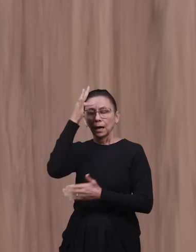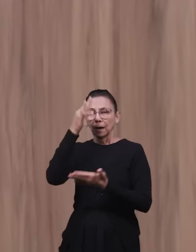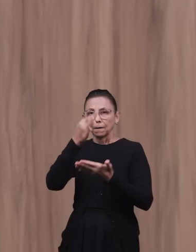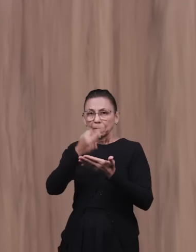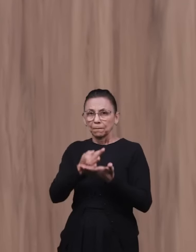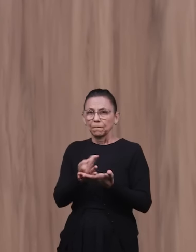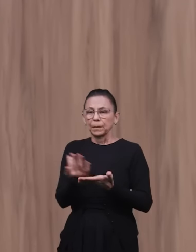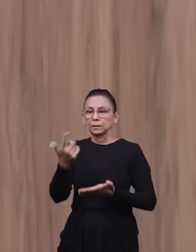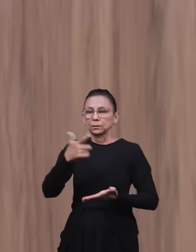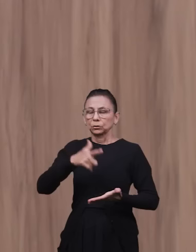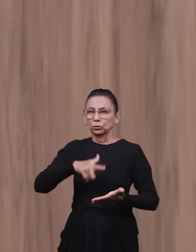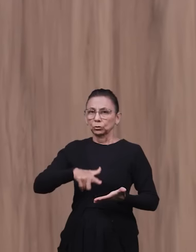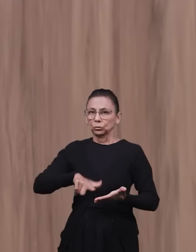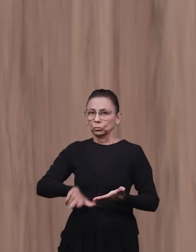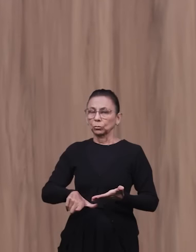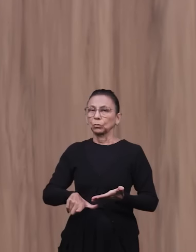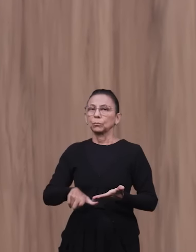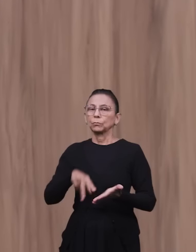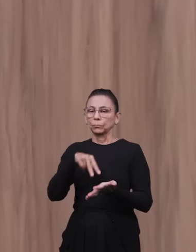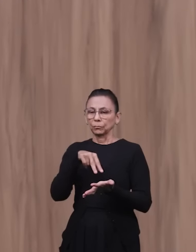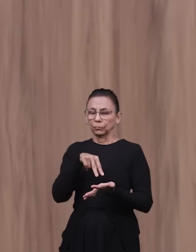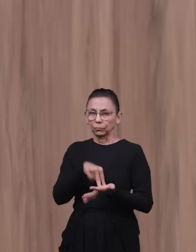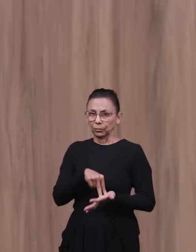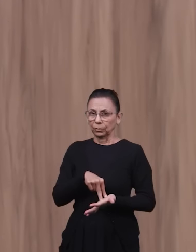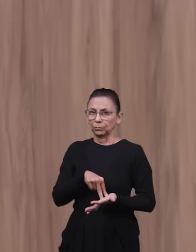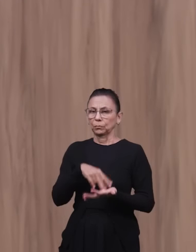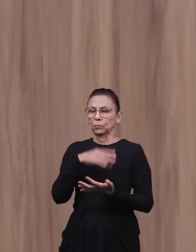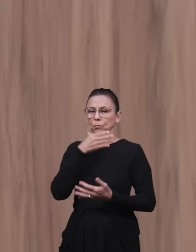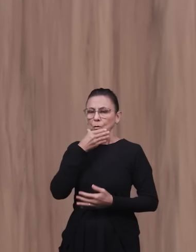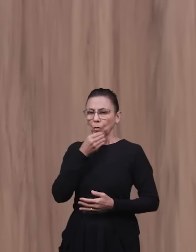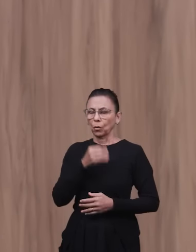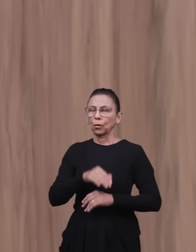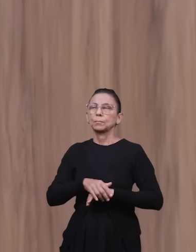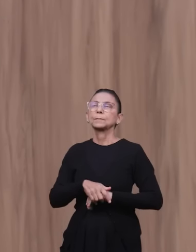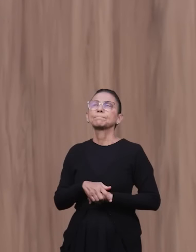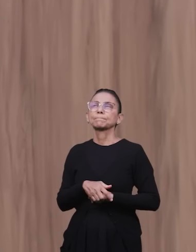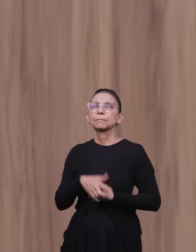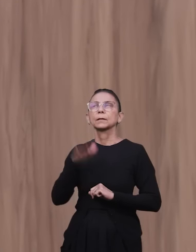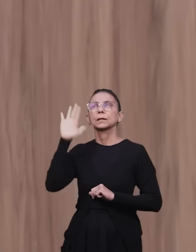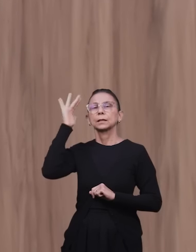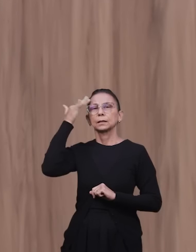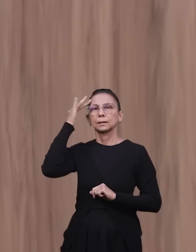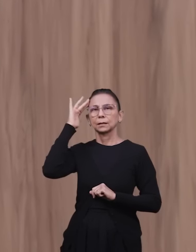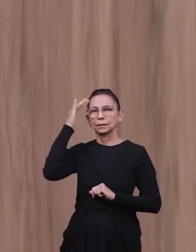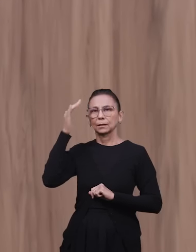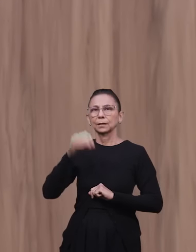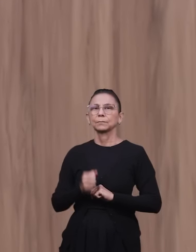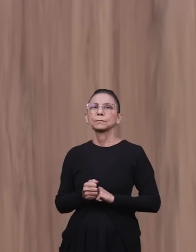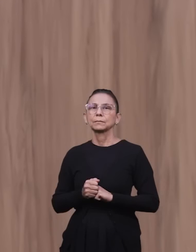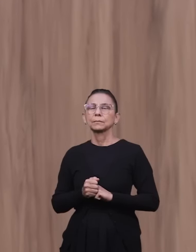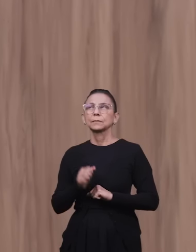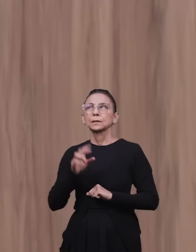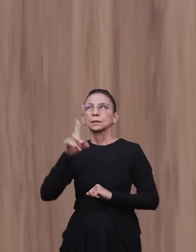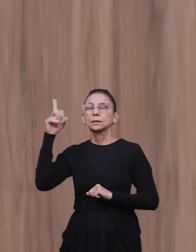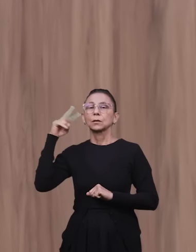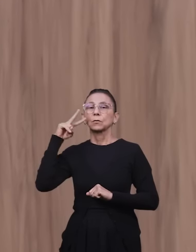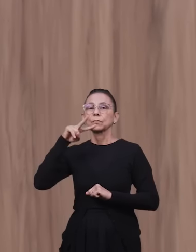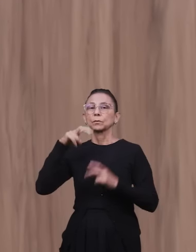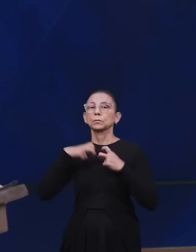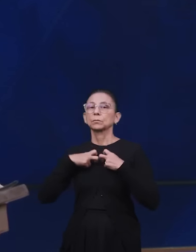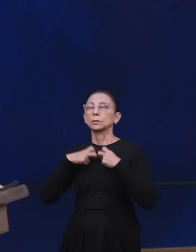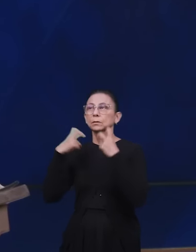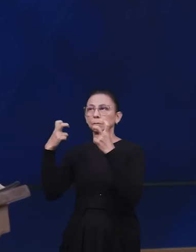sua fé será renovada, pois ele estará convencido de que o Senhor já ouviu o seu